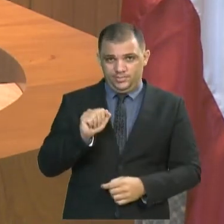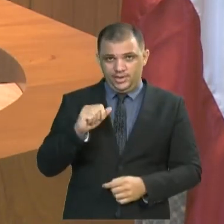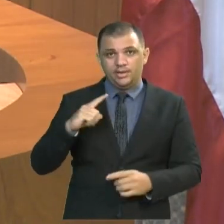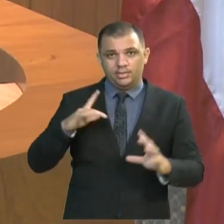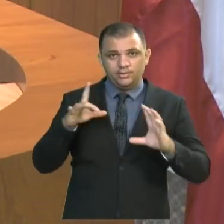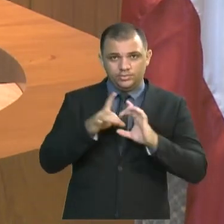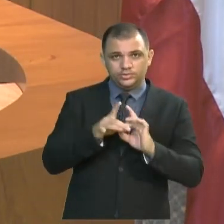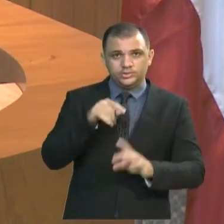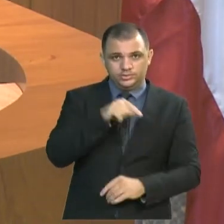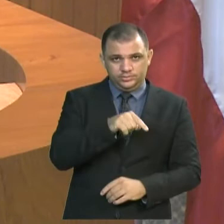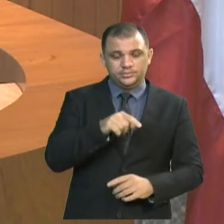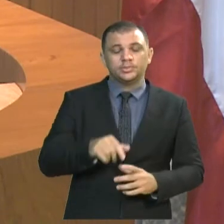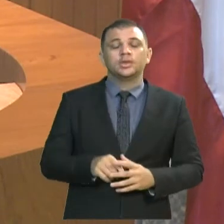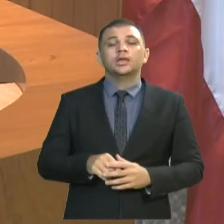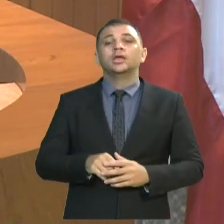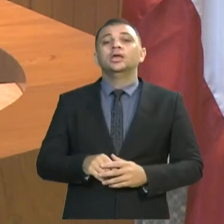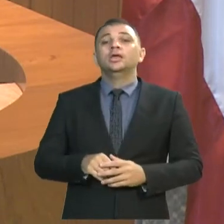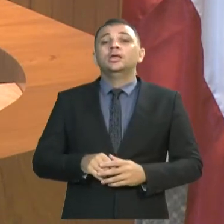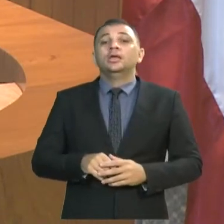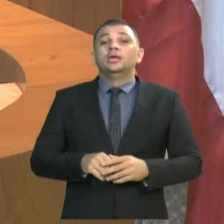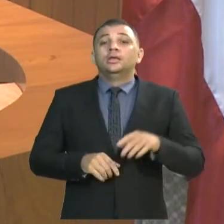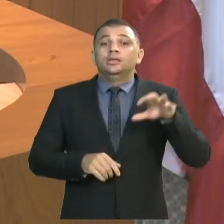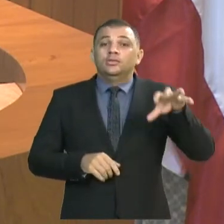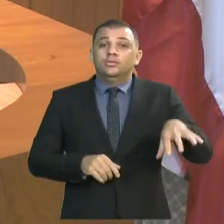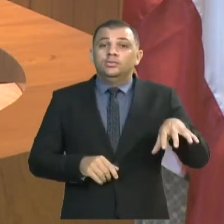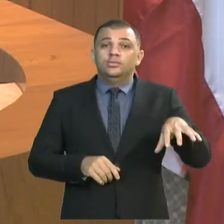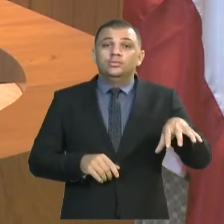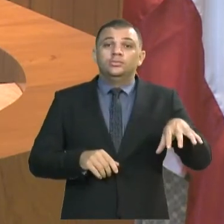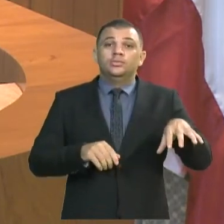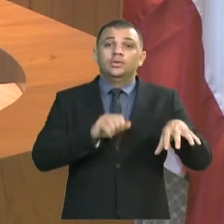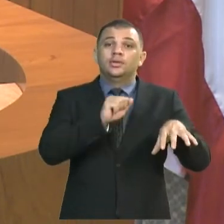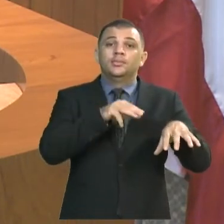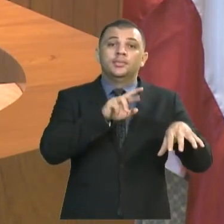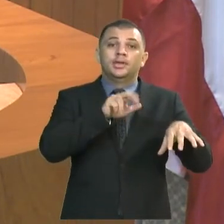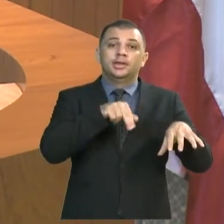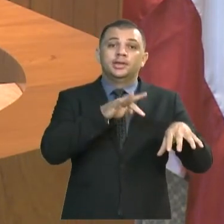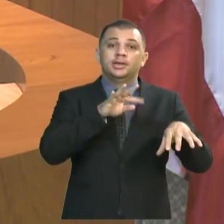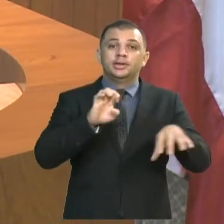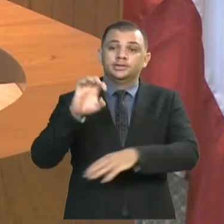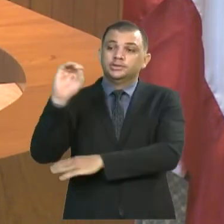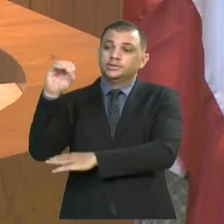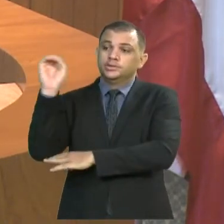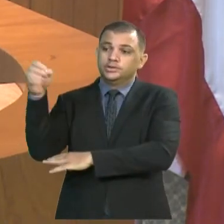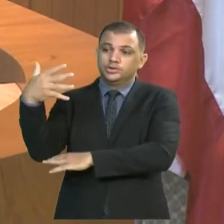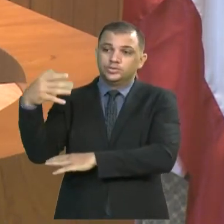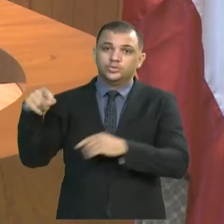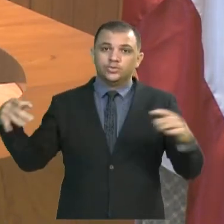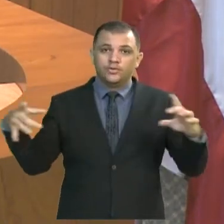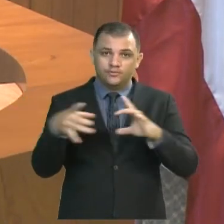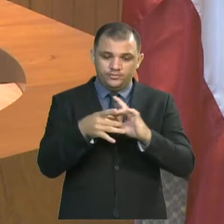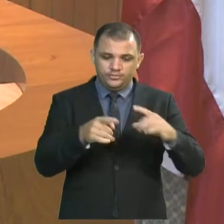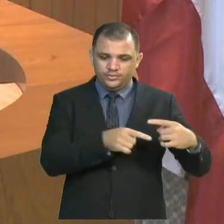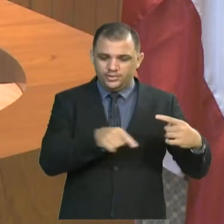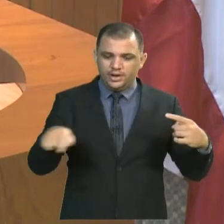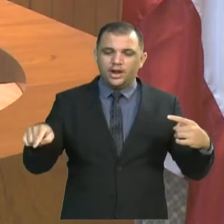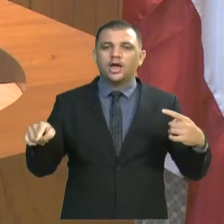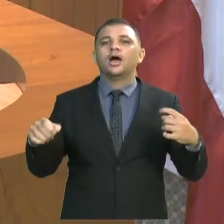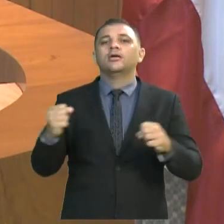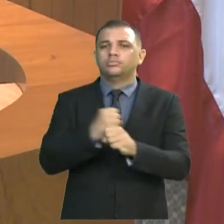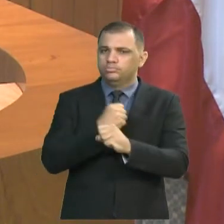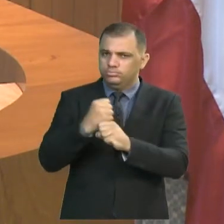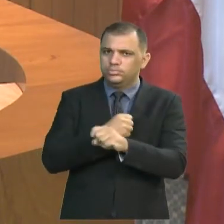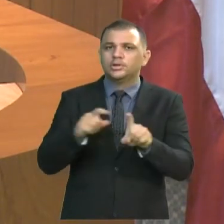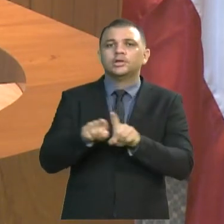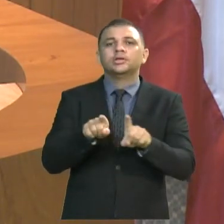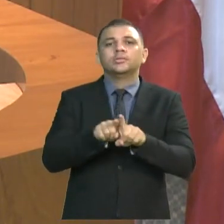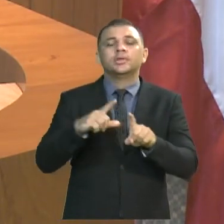um complexo esportivo, um grande complexo esportivo, só dois foram construídos no Maranhão, João Lisboa e Amarante, o governador fez, né?